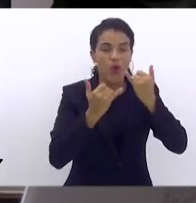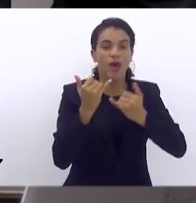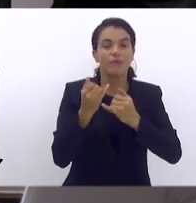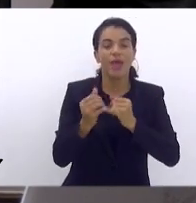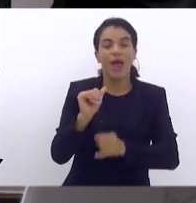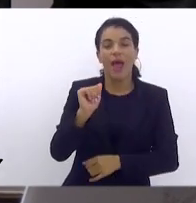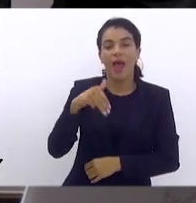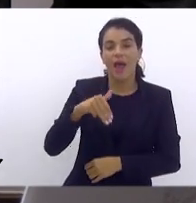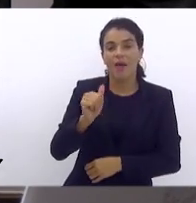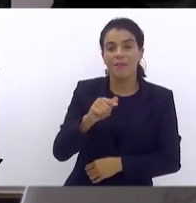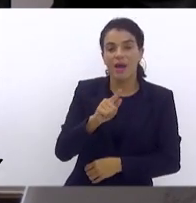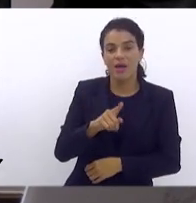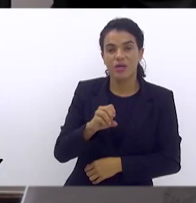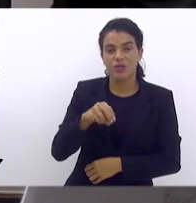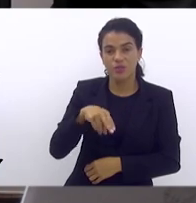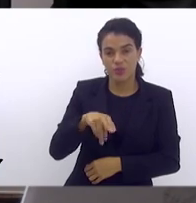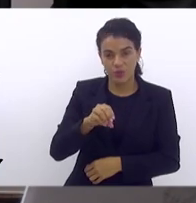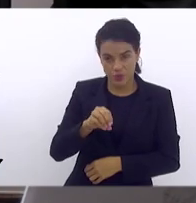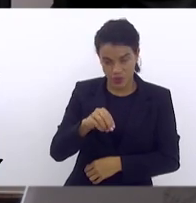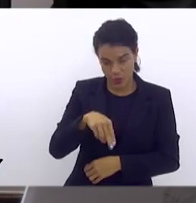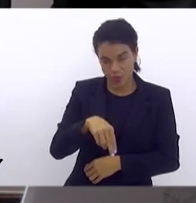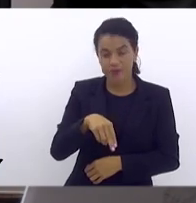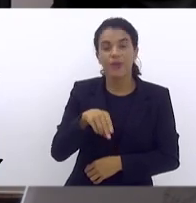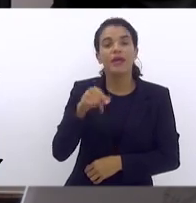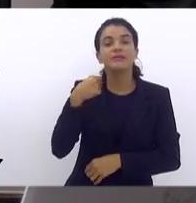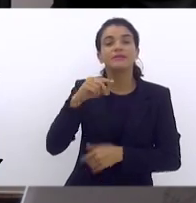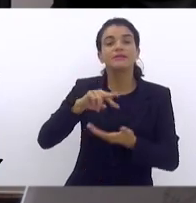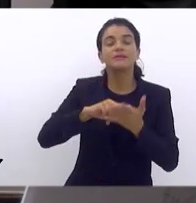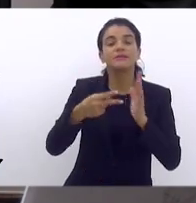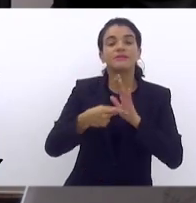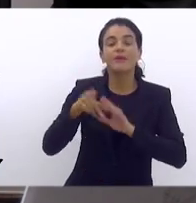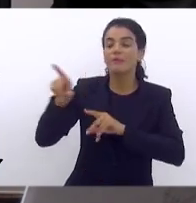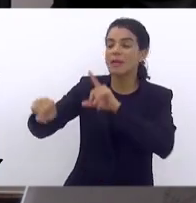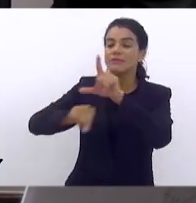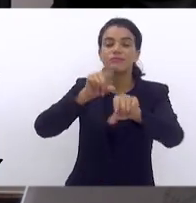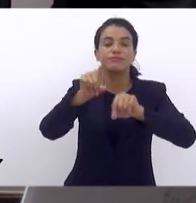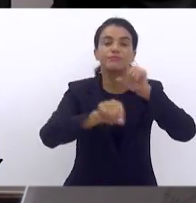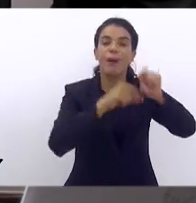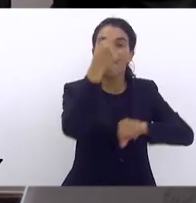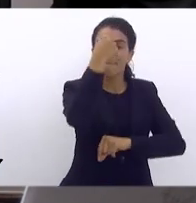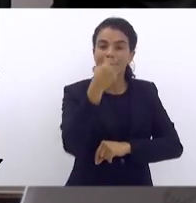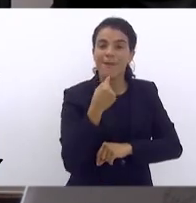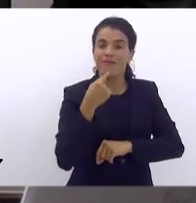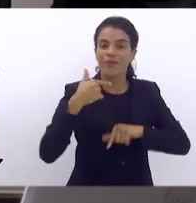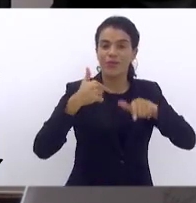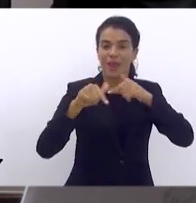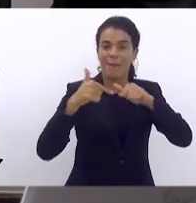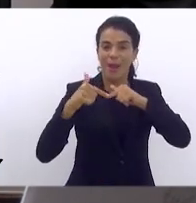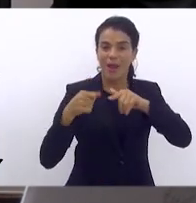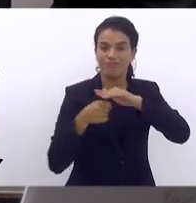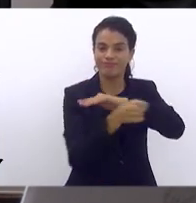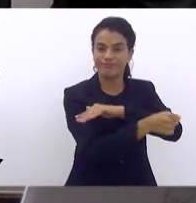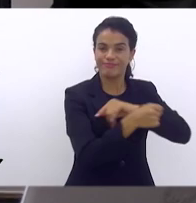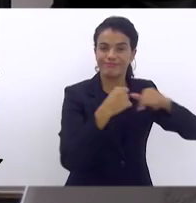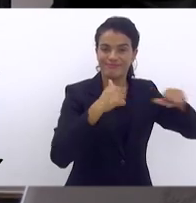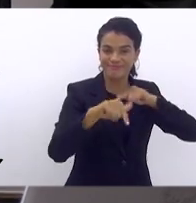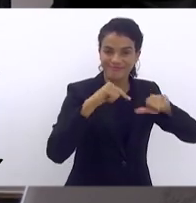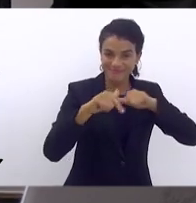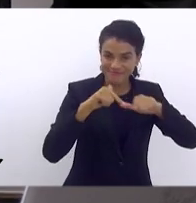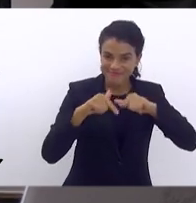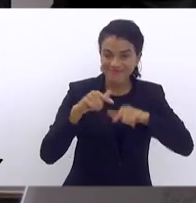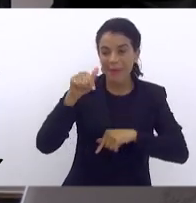que ele servia para seleção de cargos de trabalho né ele era um é como se fosse um